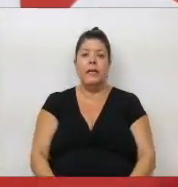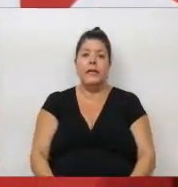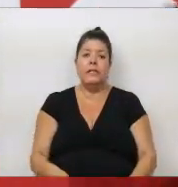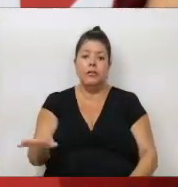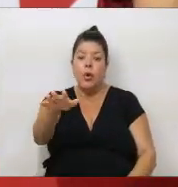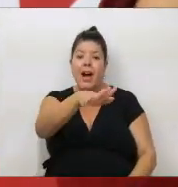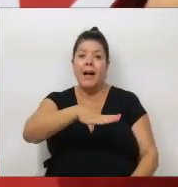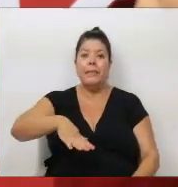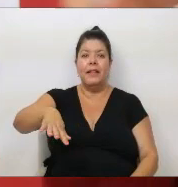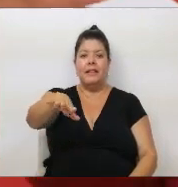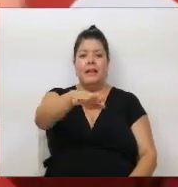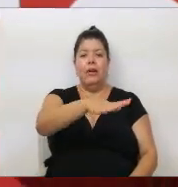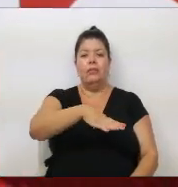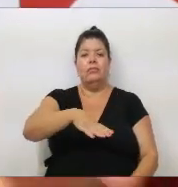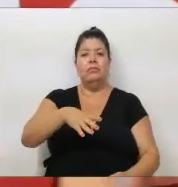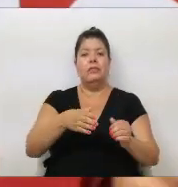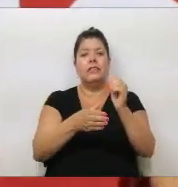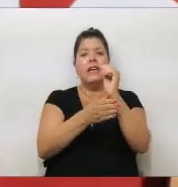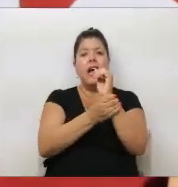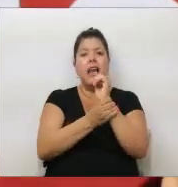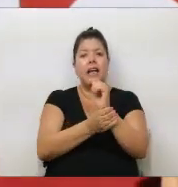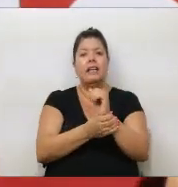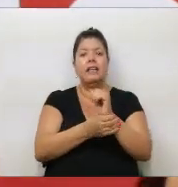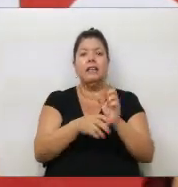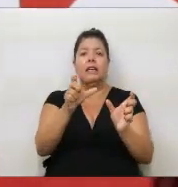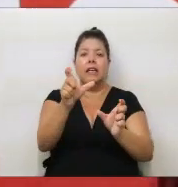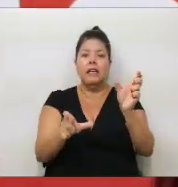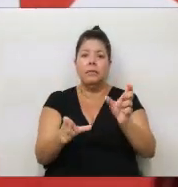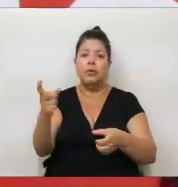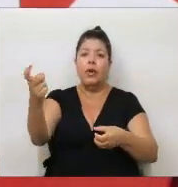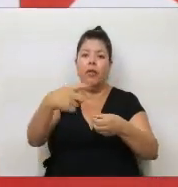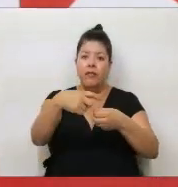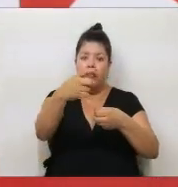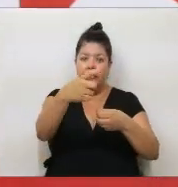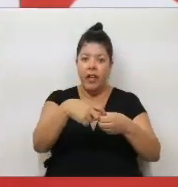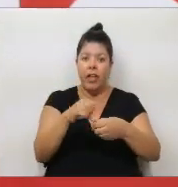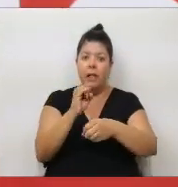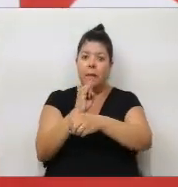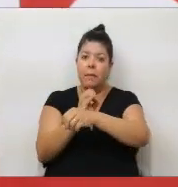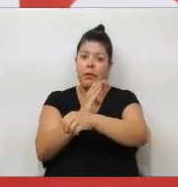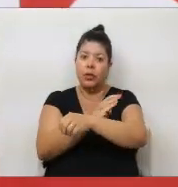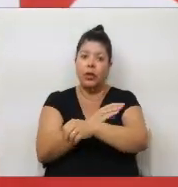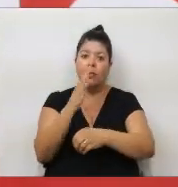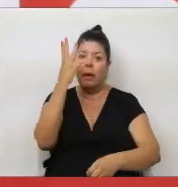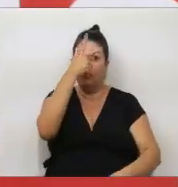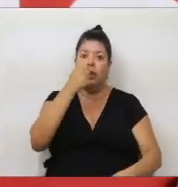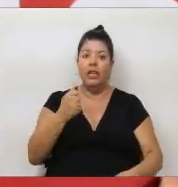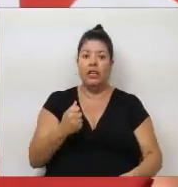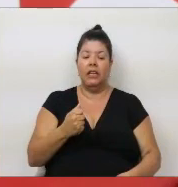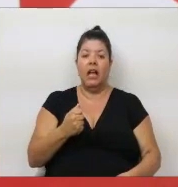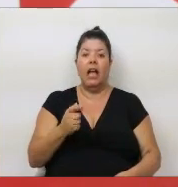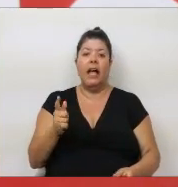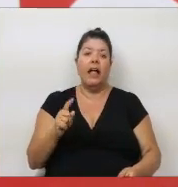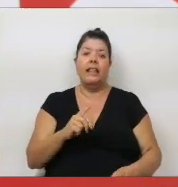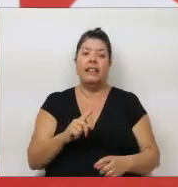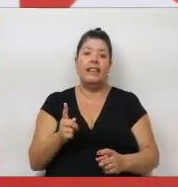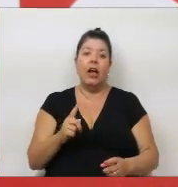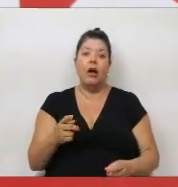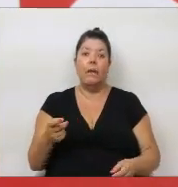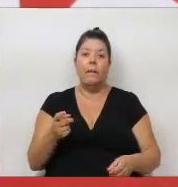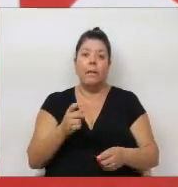ambiental, um turismo que nos garanta que as pessoas vêm para cá porque a Imbituba é bonita, não porque a Imbituba faz uma festa de